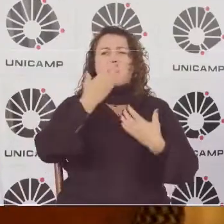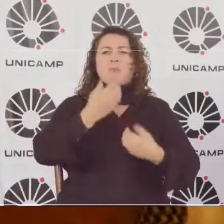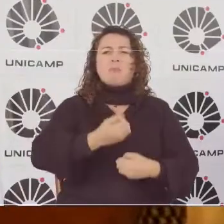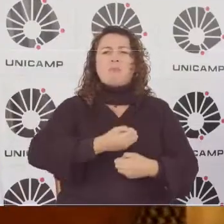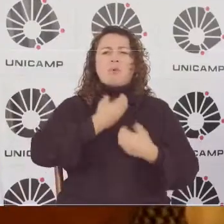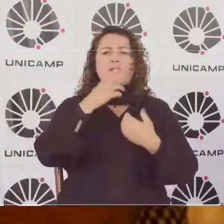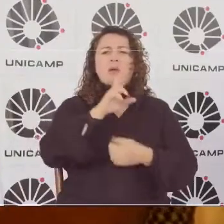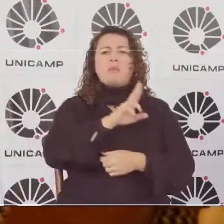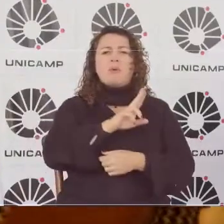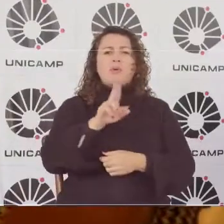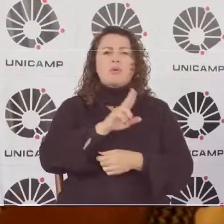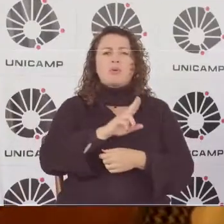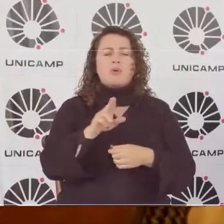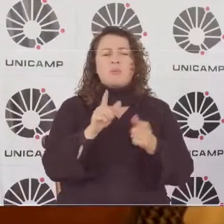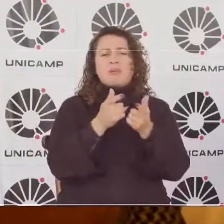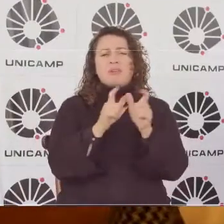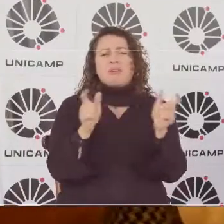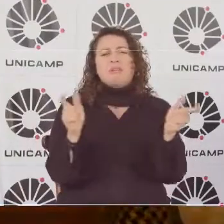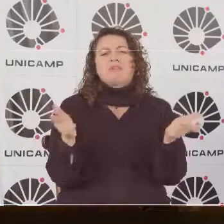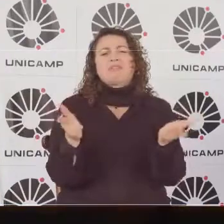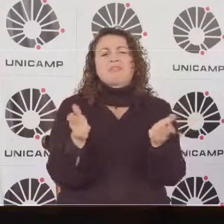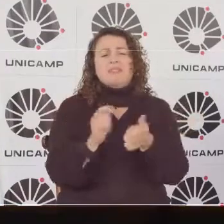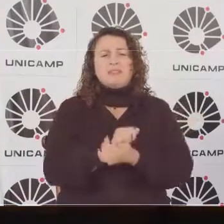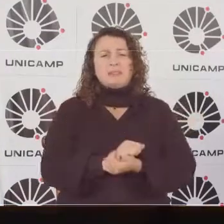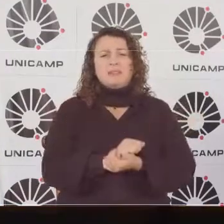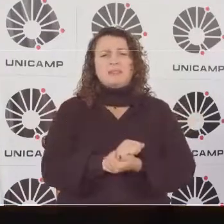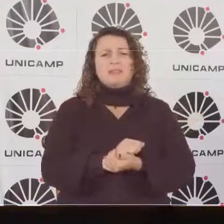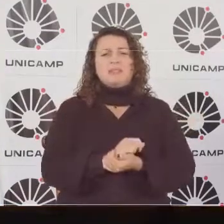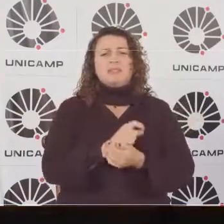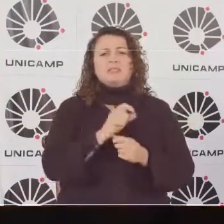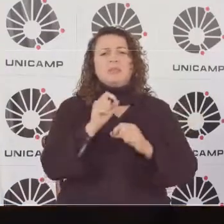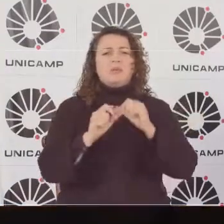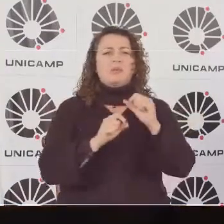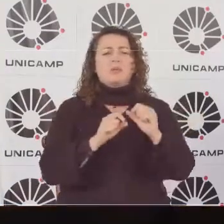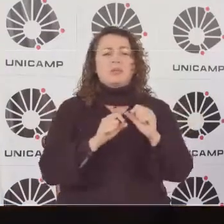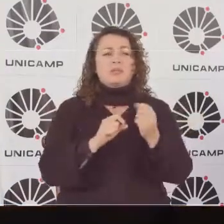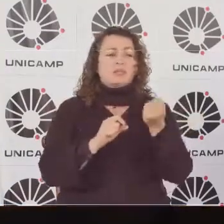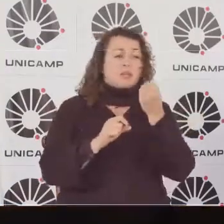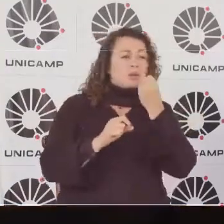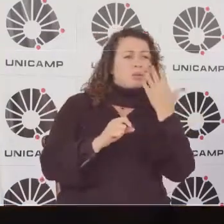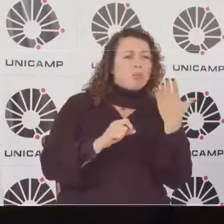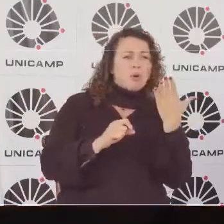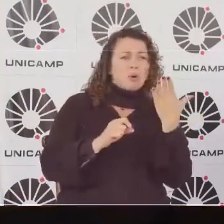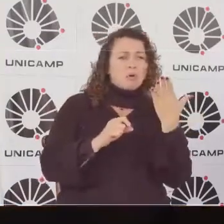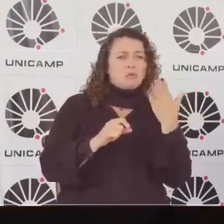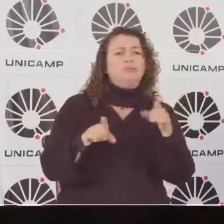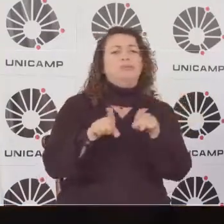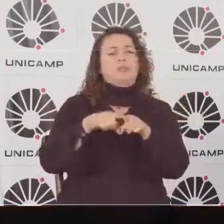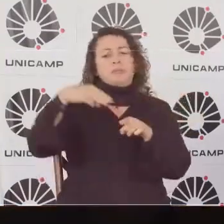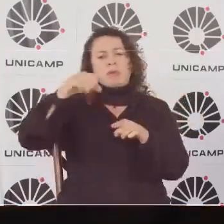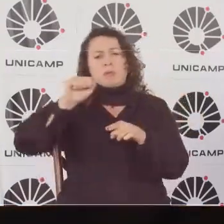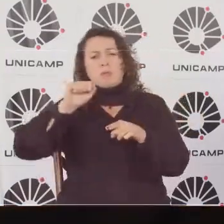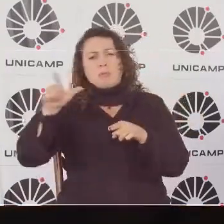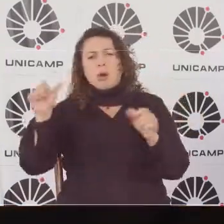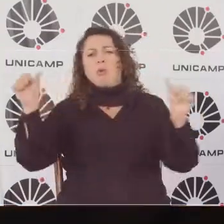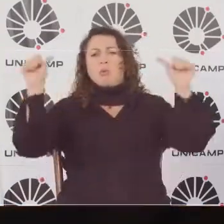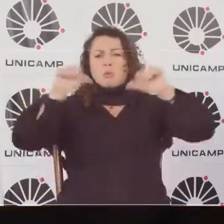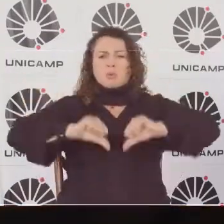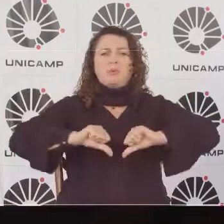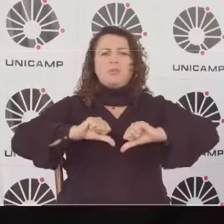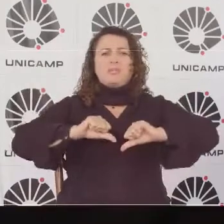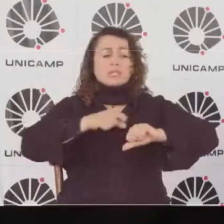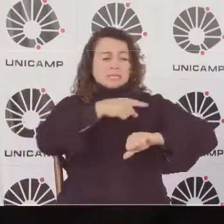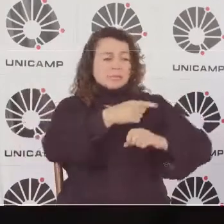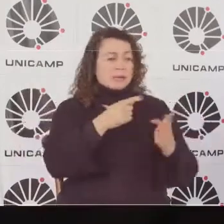chamado gramatiquinha onde vai o bom vai também o mal onde